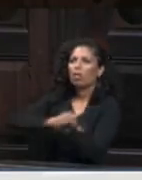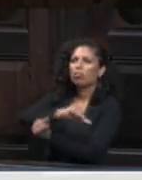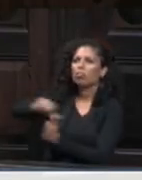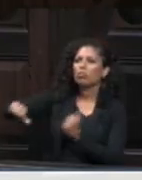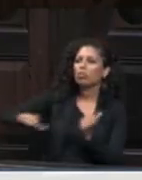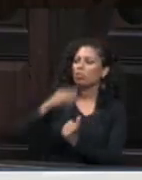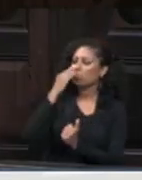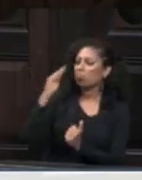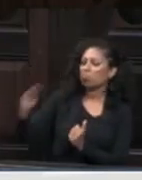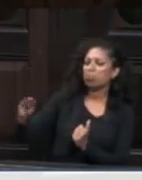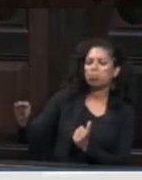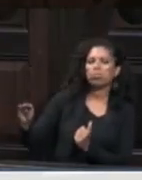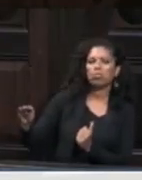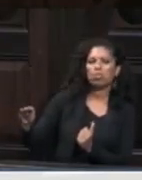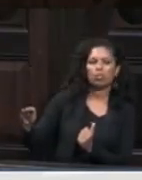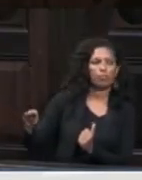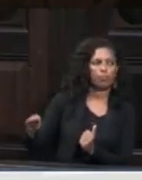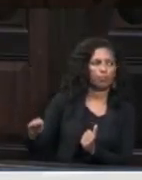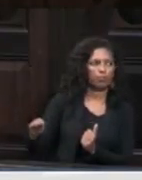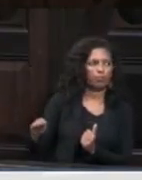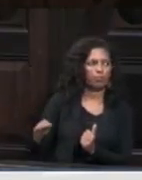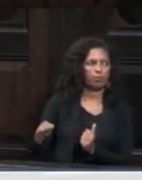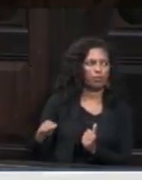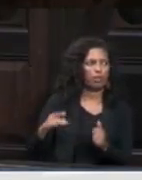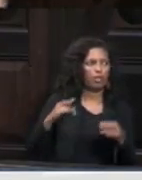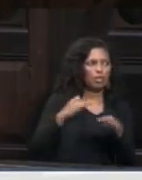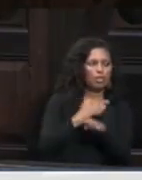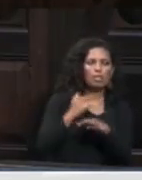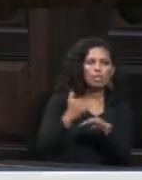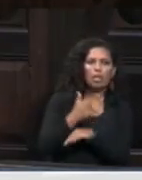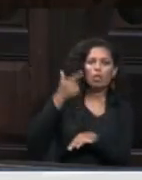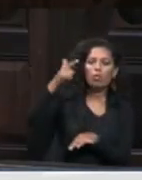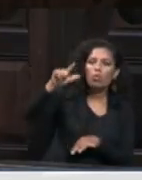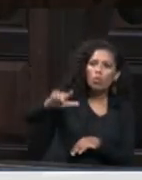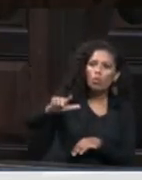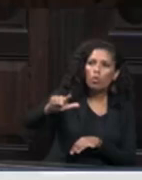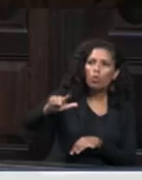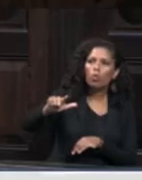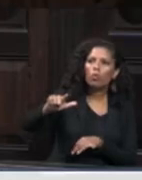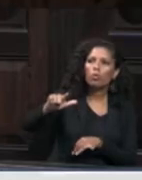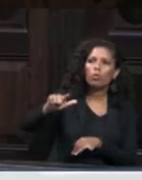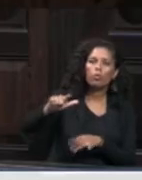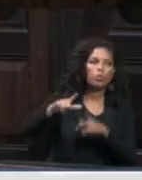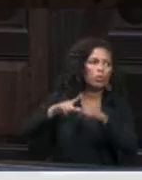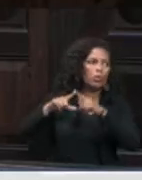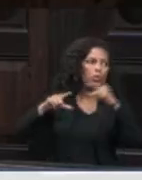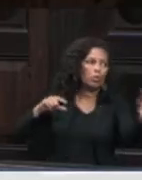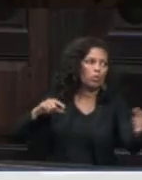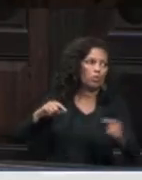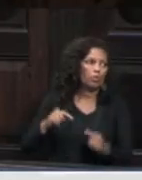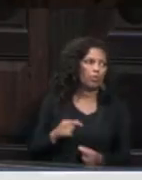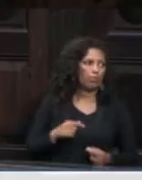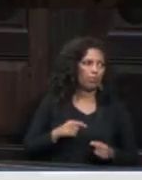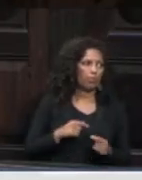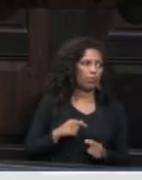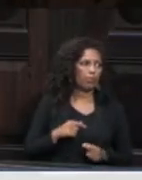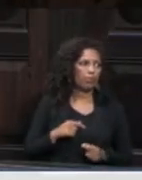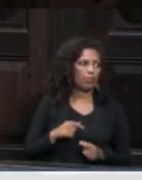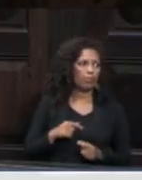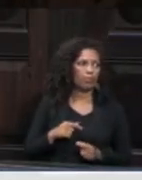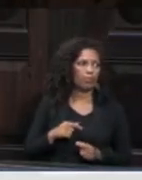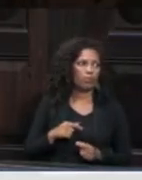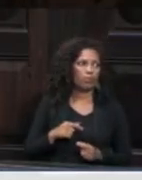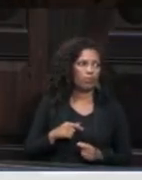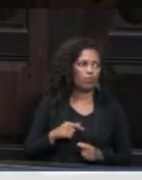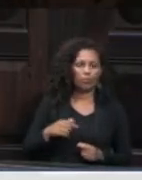de Maricá tem que buscar atendimento médico nas cidades vizinhas da região metropolitana. Eu tive outro dia no Getulinho,